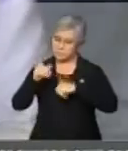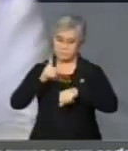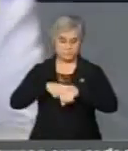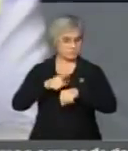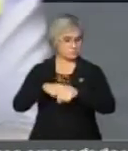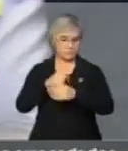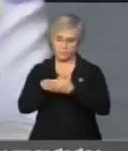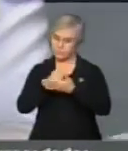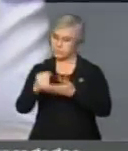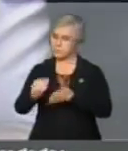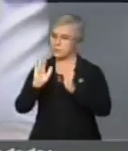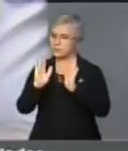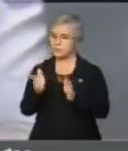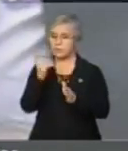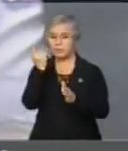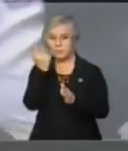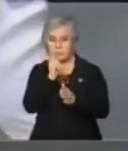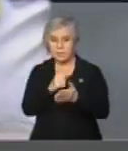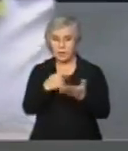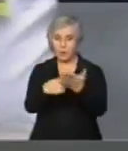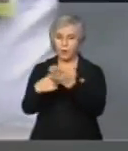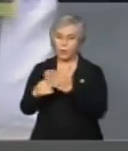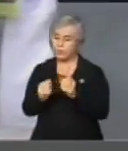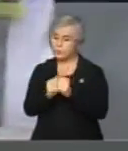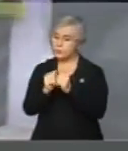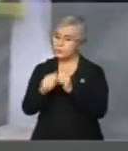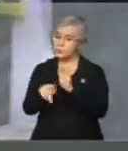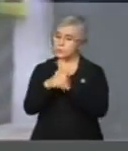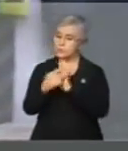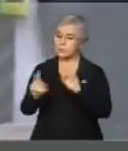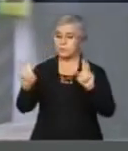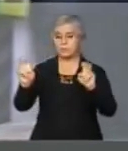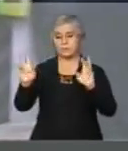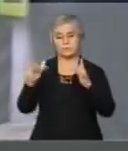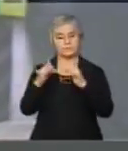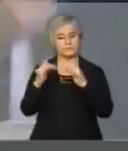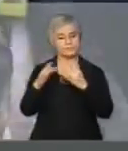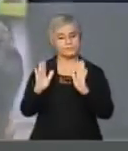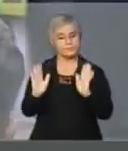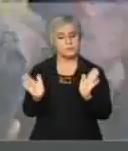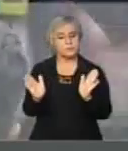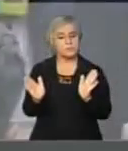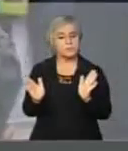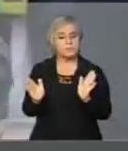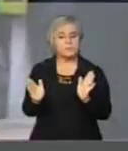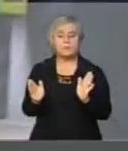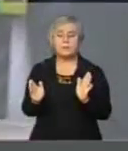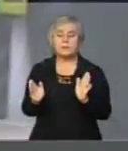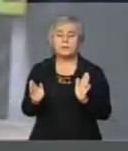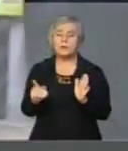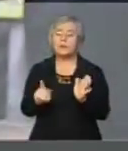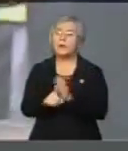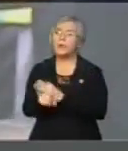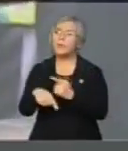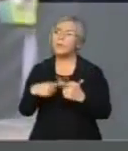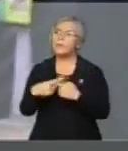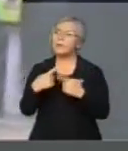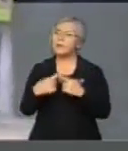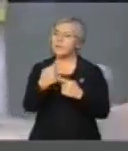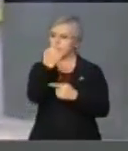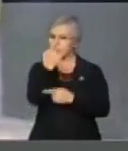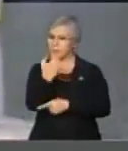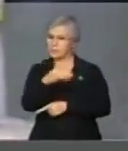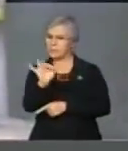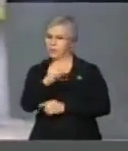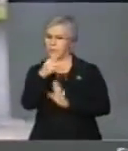suficiente para construir um acordo em relação a essa matéria. Por que que não mandou uma medida